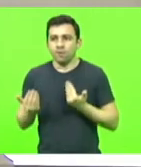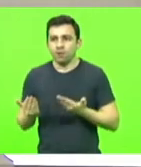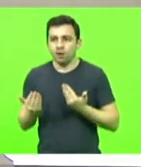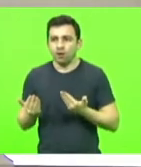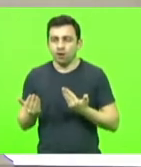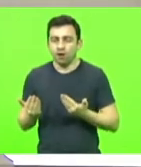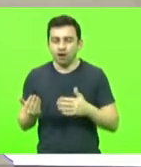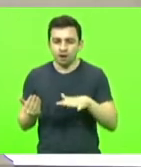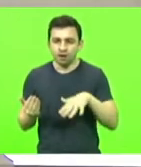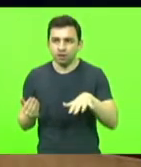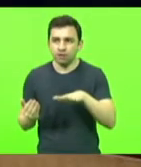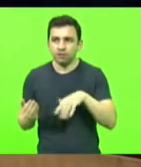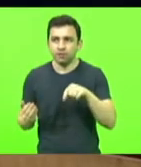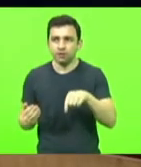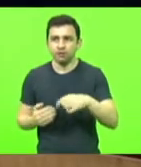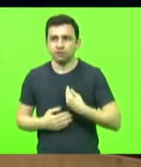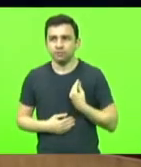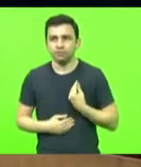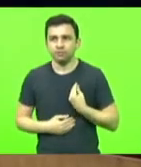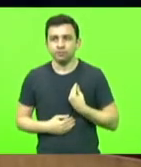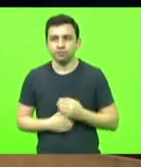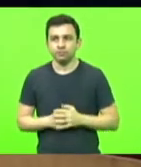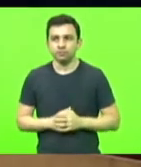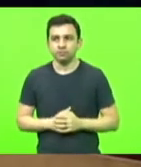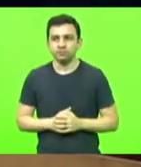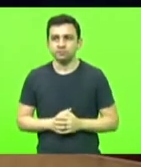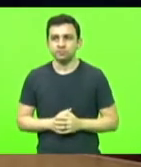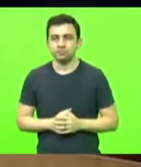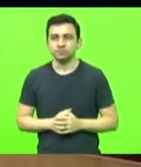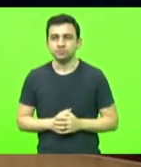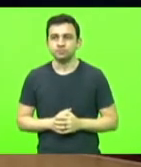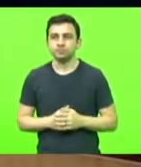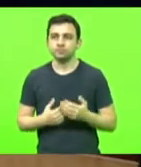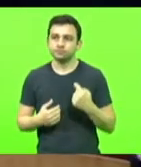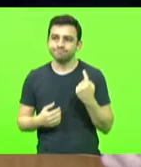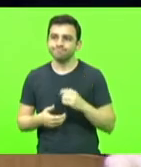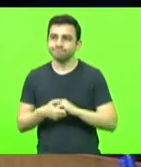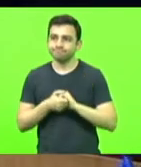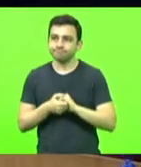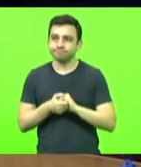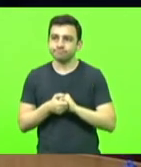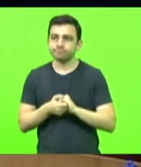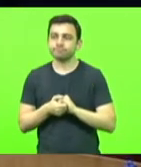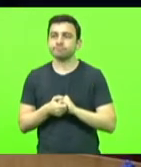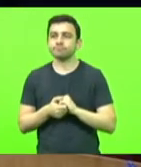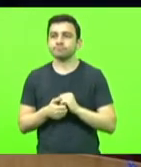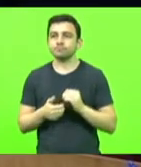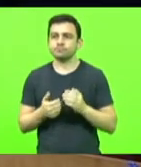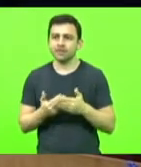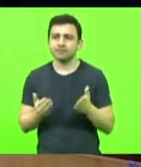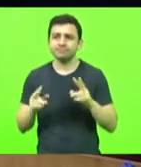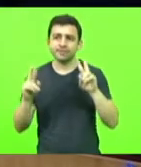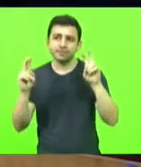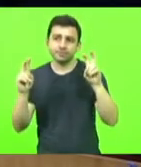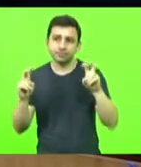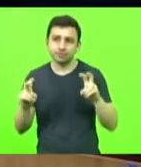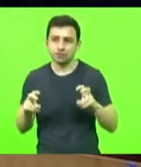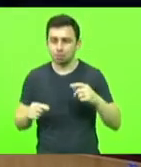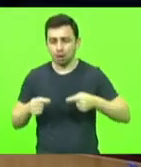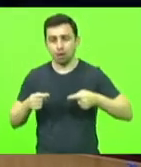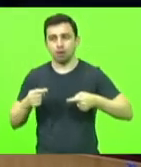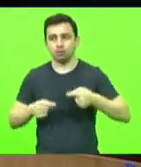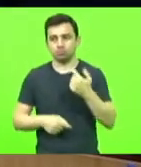Jovem, até para ele, ao cumprimentá-las todos, para perceber que são matérias que não têm polêmica, não